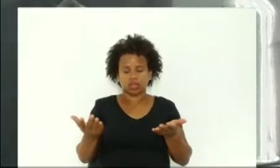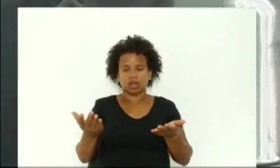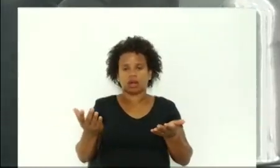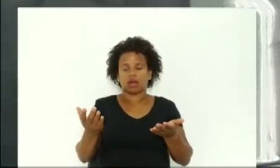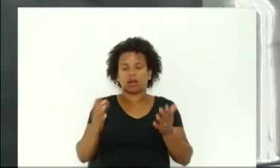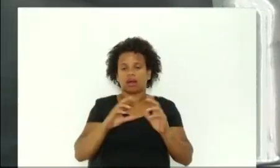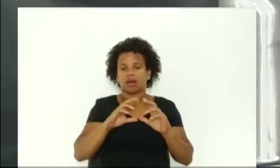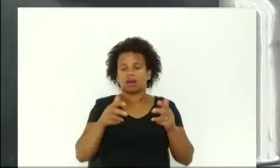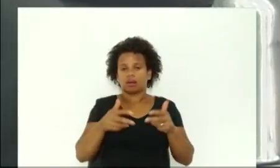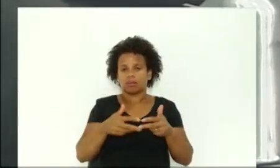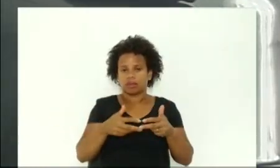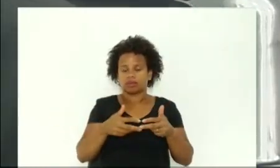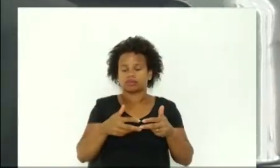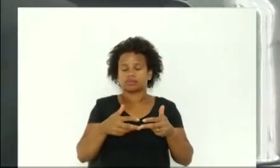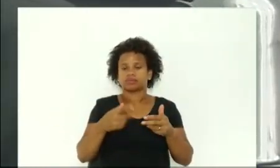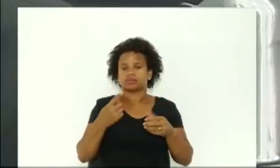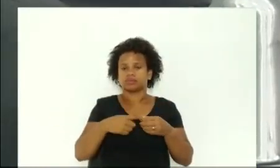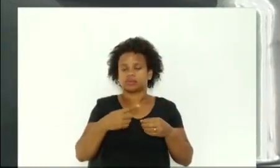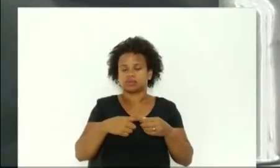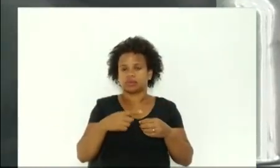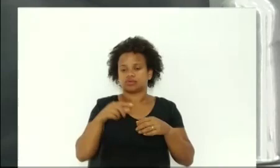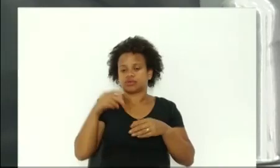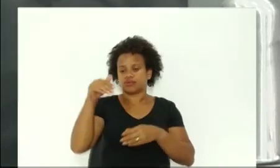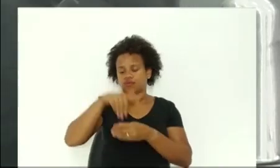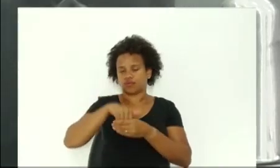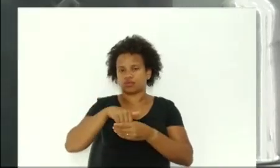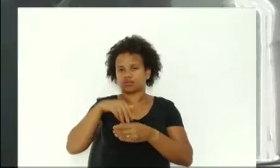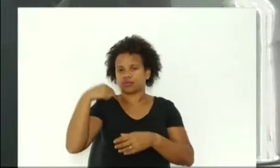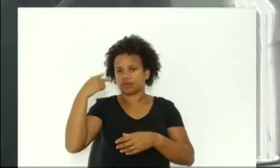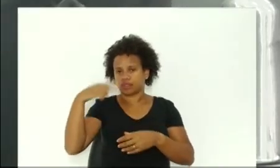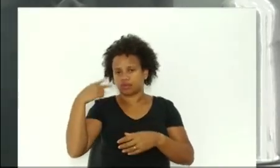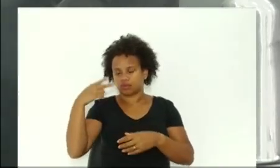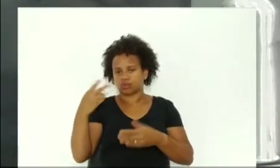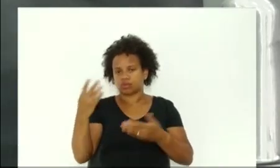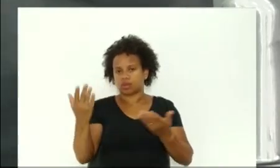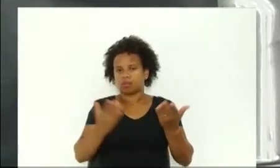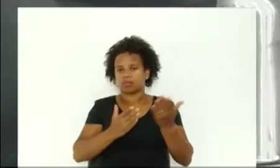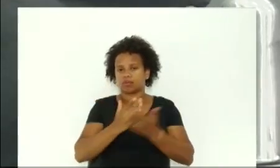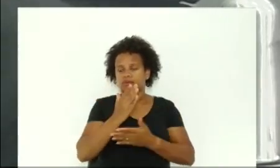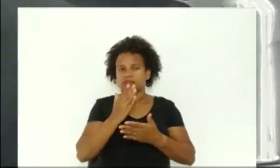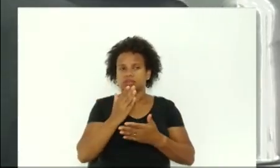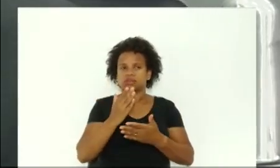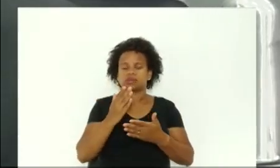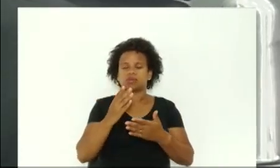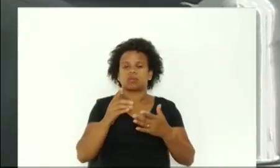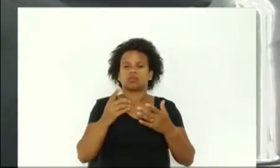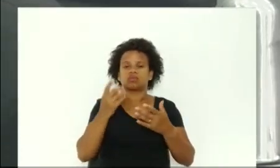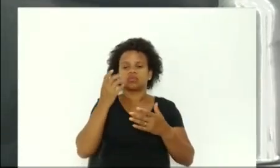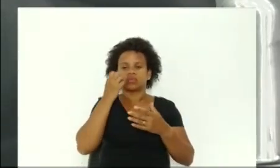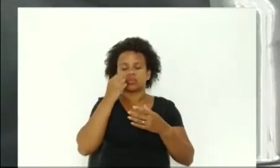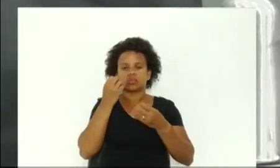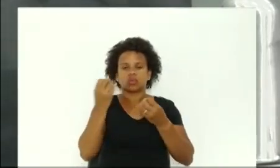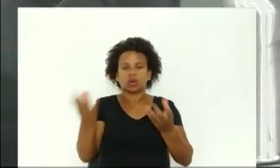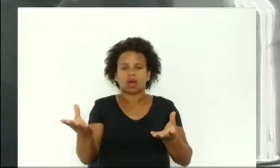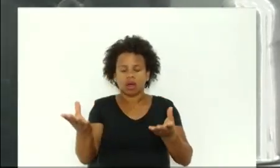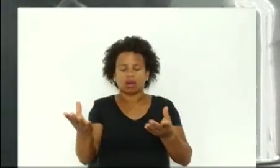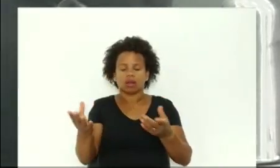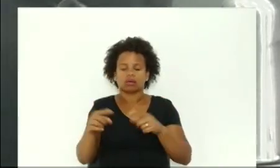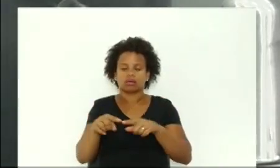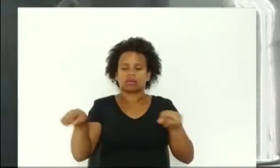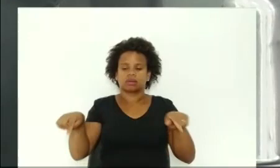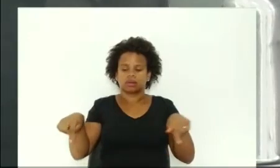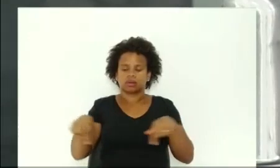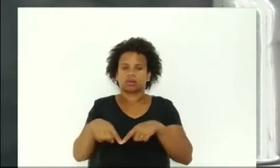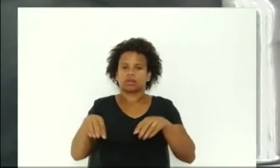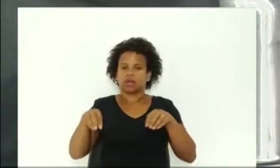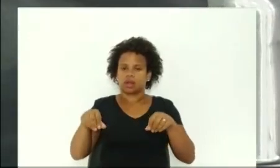através do voto dos senhores vereadores, a aprovação de doação de terreno, volto a falar, isso significa